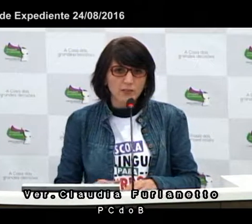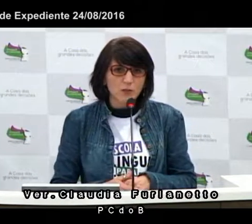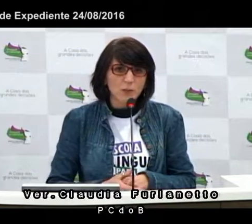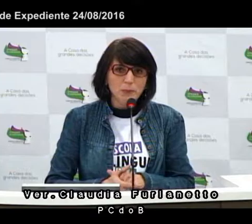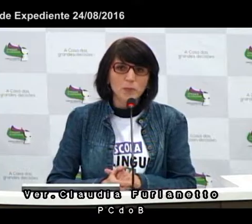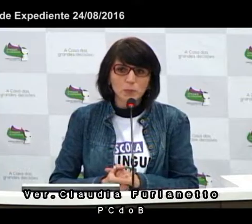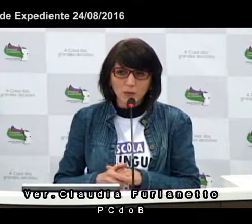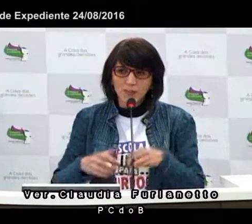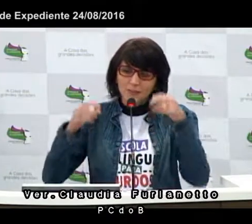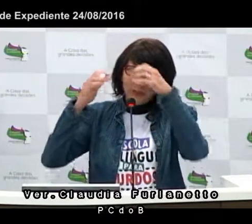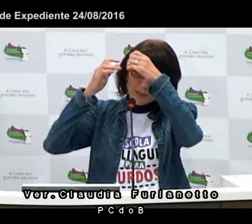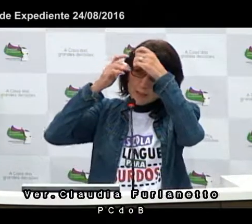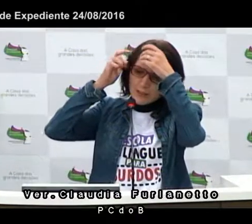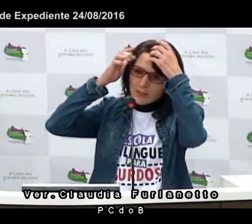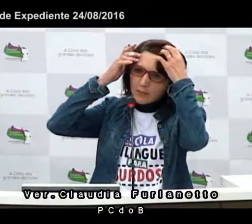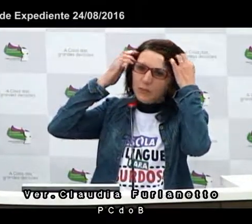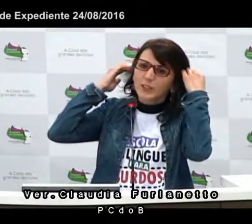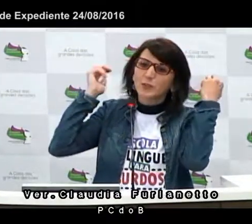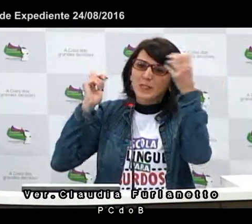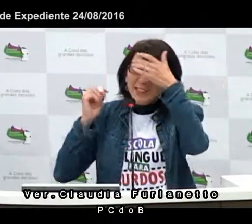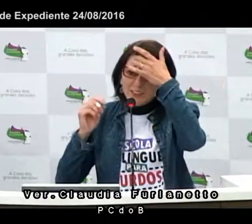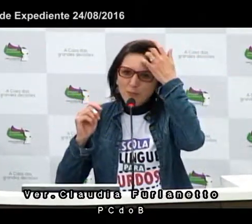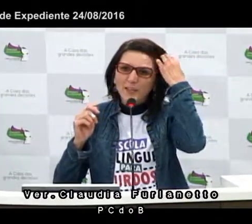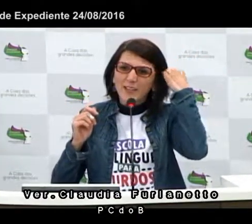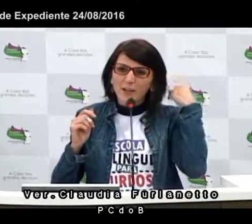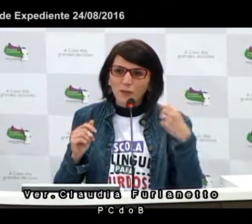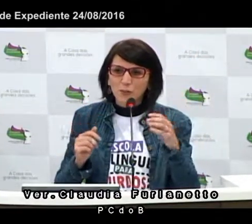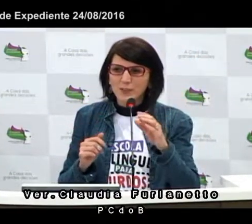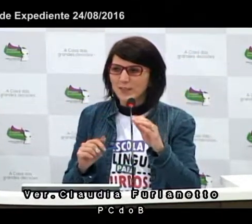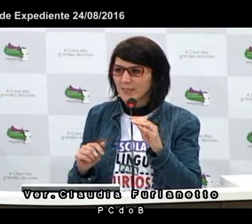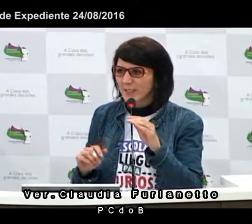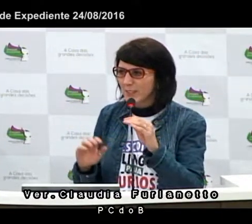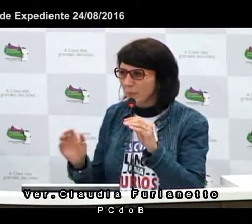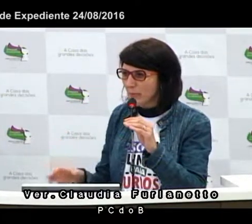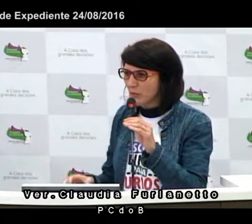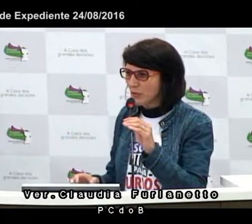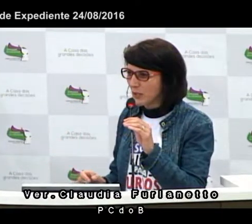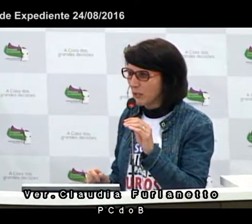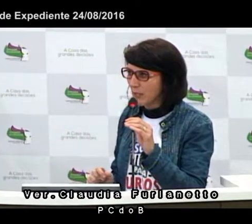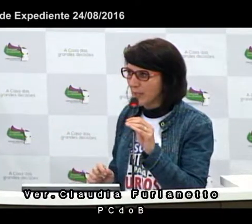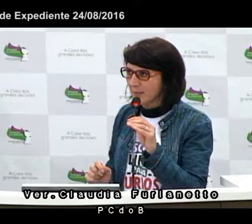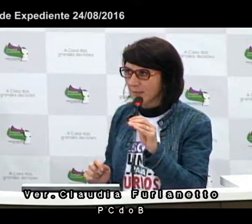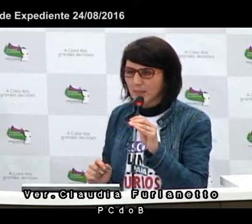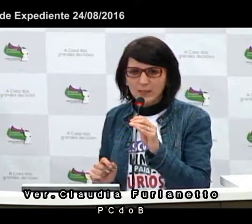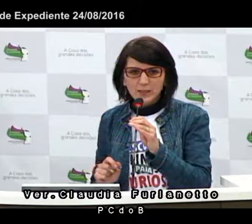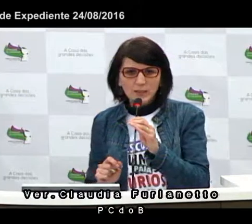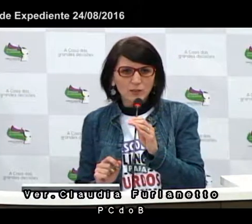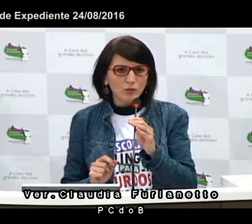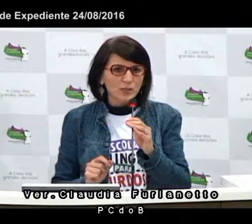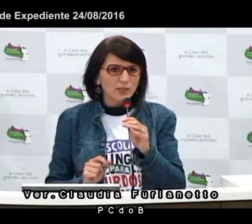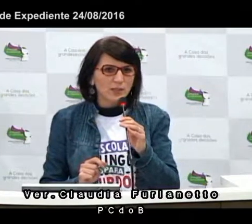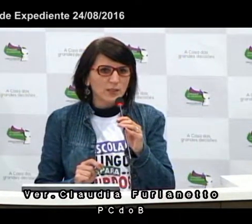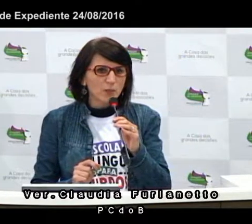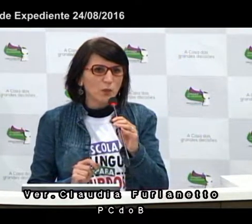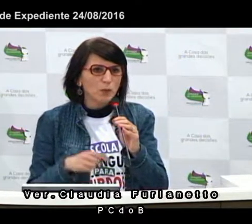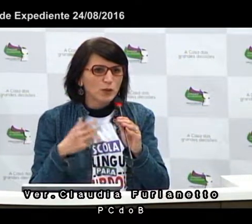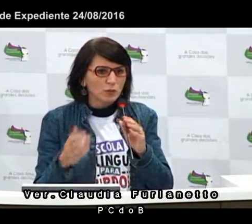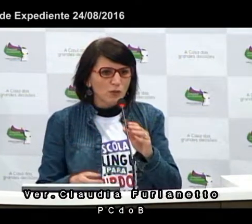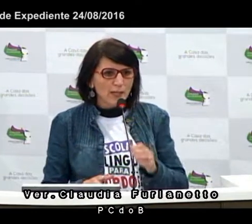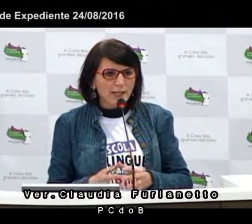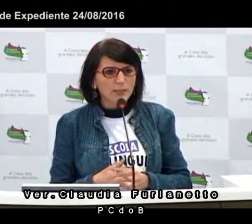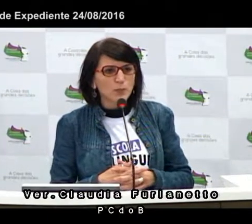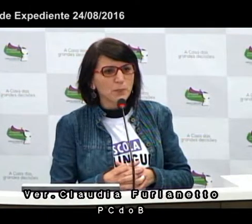precisei fazer uma permuta em função de uma data especial, porque seguidamente a gente faz e solicita o